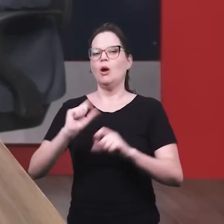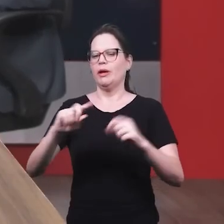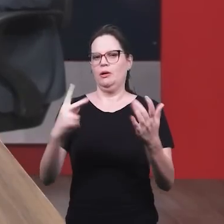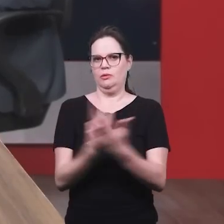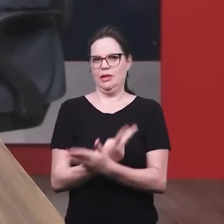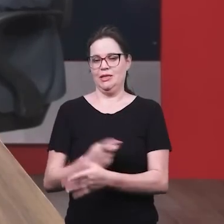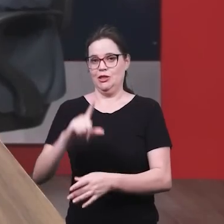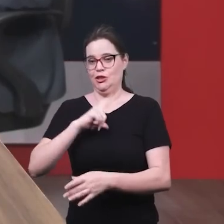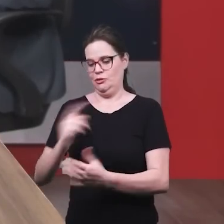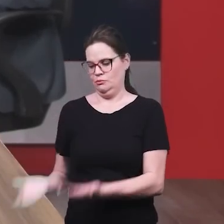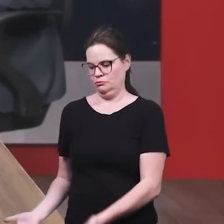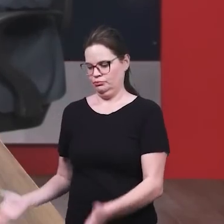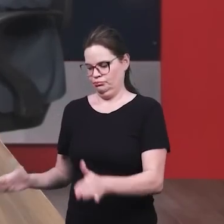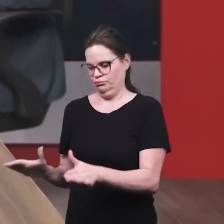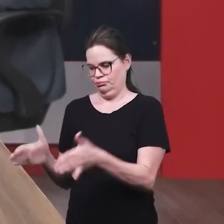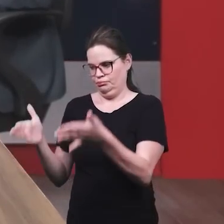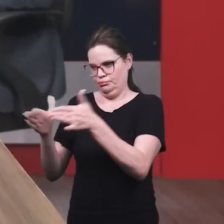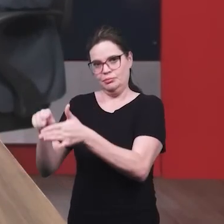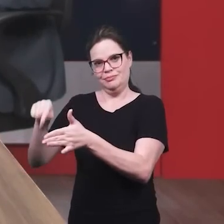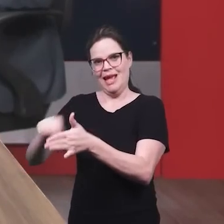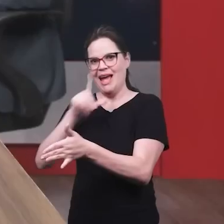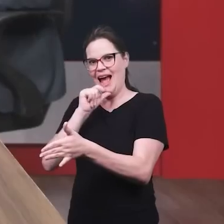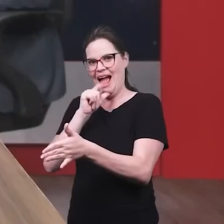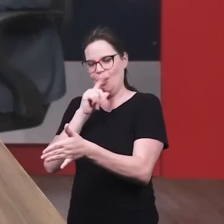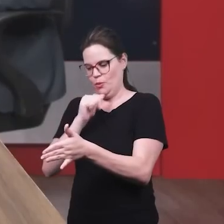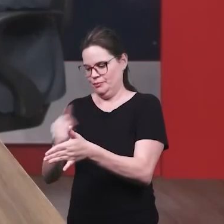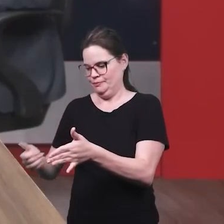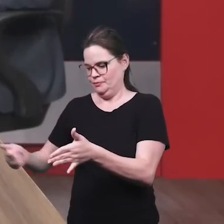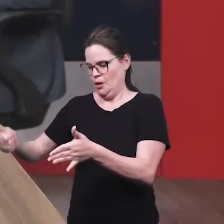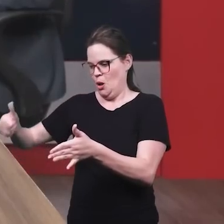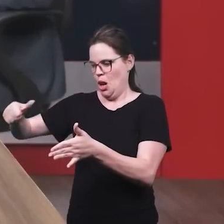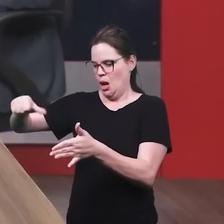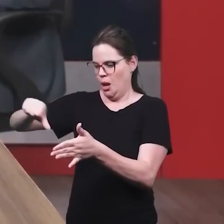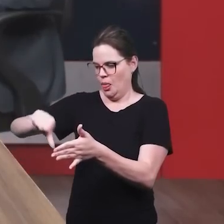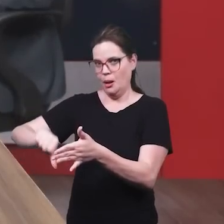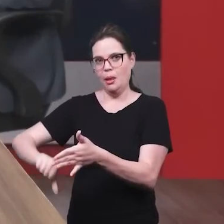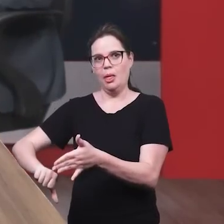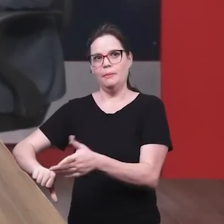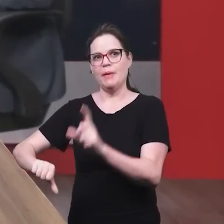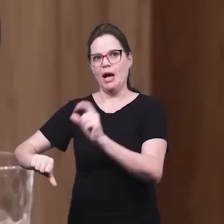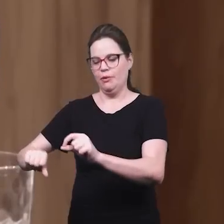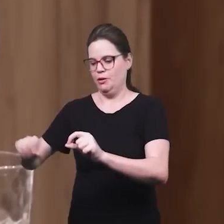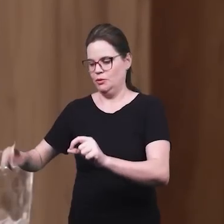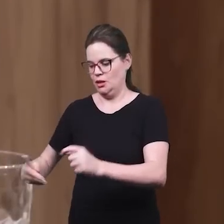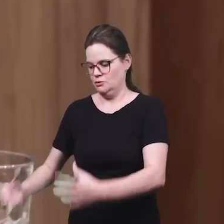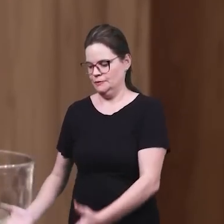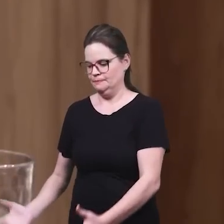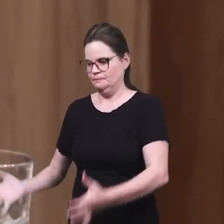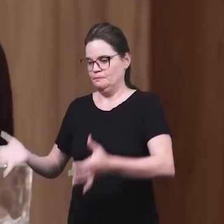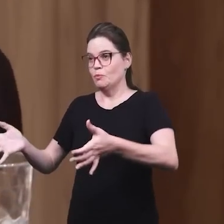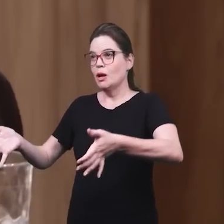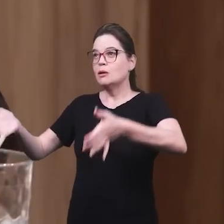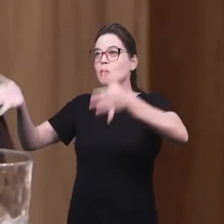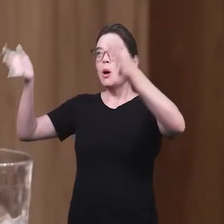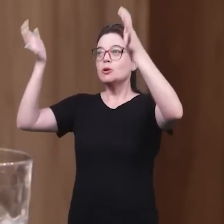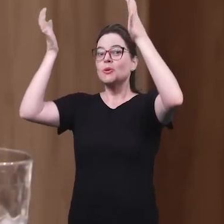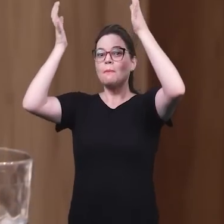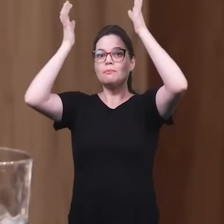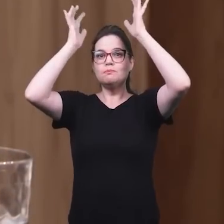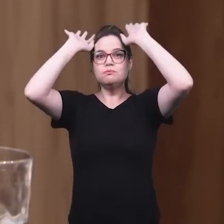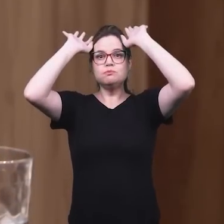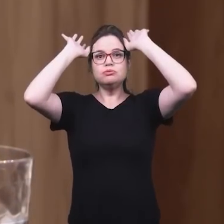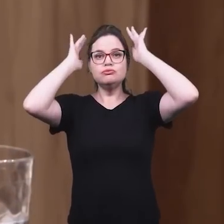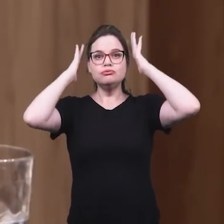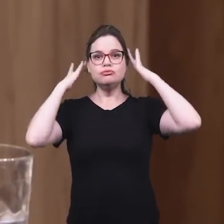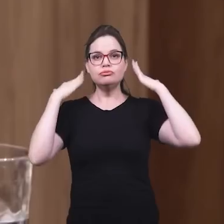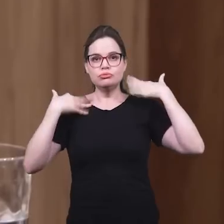talhas, enchiam de água e aquilo era entornado em cima, na água tirada dali era entornada a pessoa e a água ia embora,